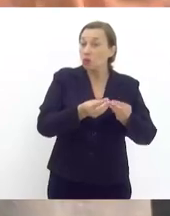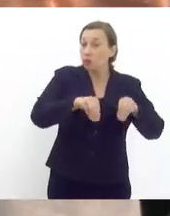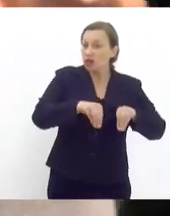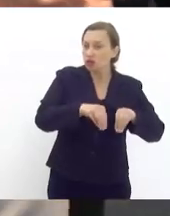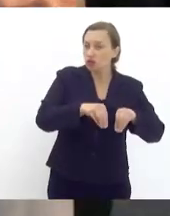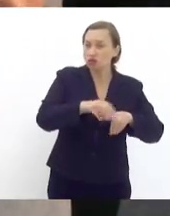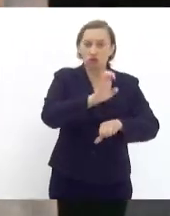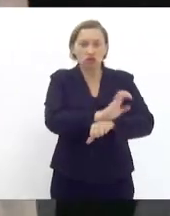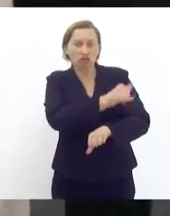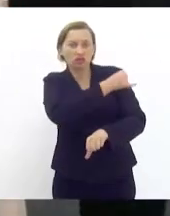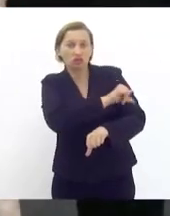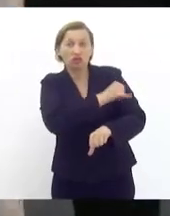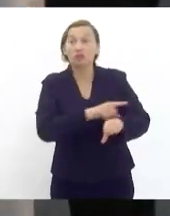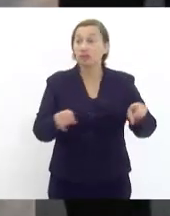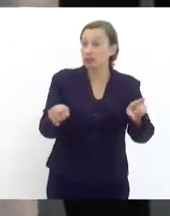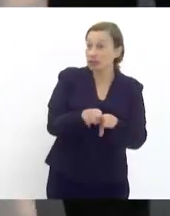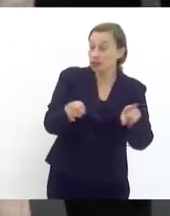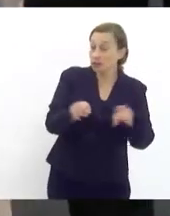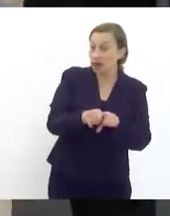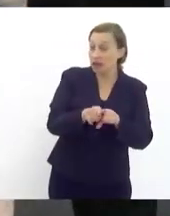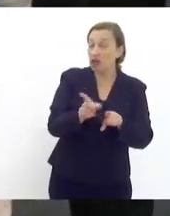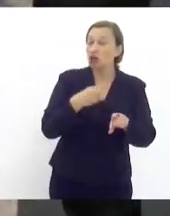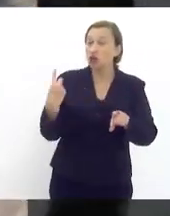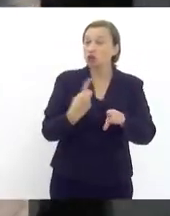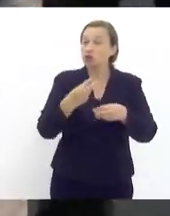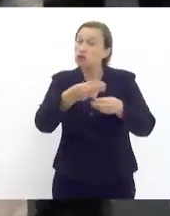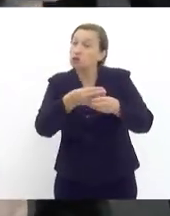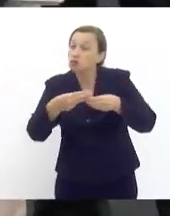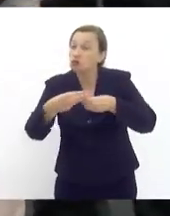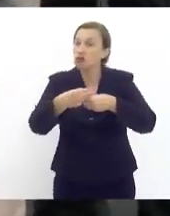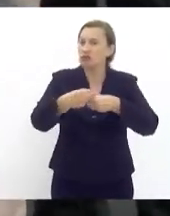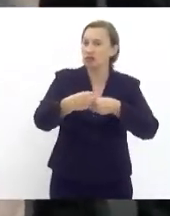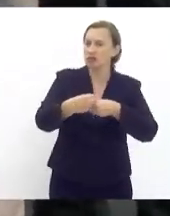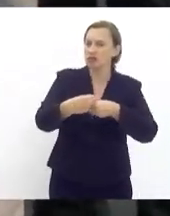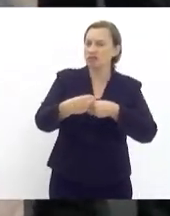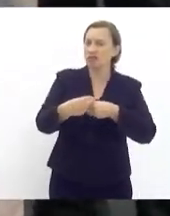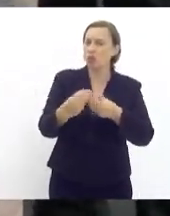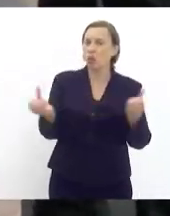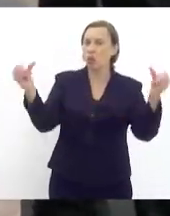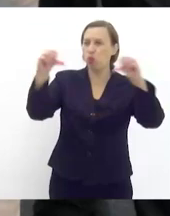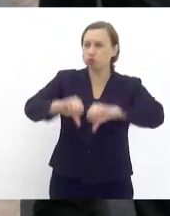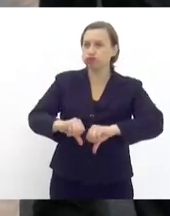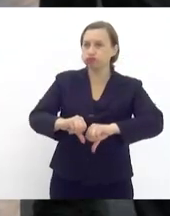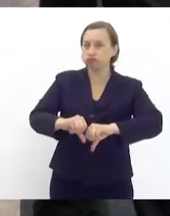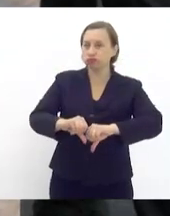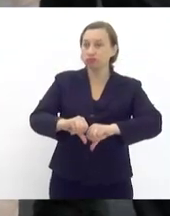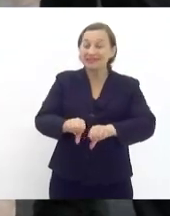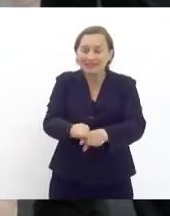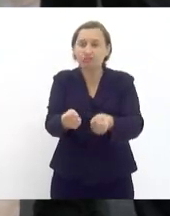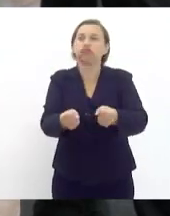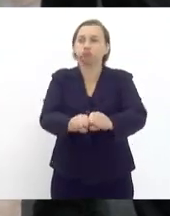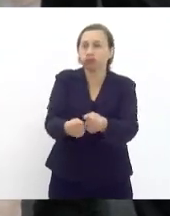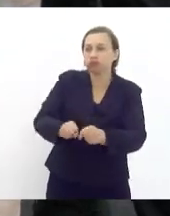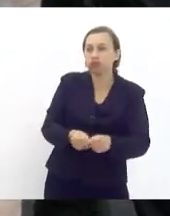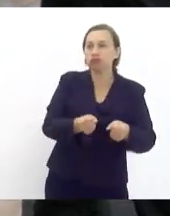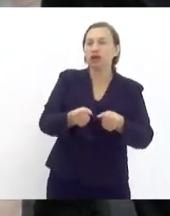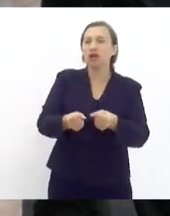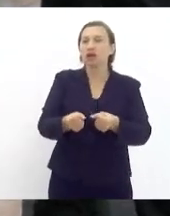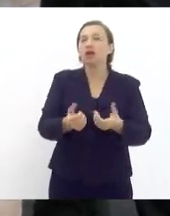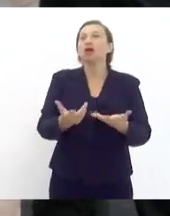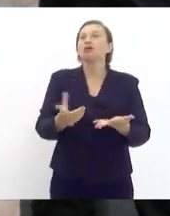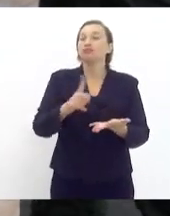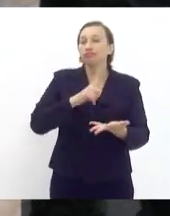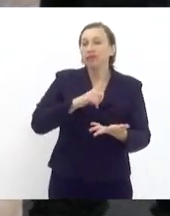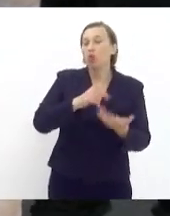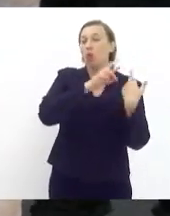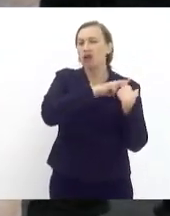estado do Rio de Janeiro mas como também nossos municípios a vir a uma falência a uma quebradeira há que